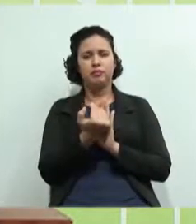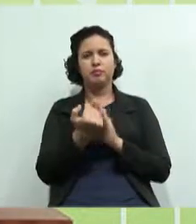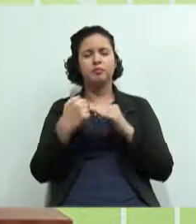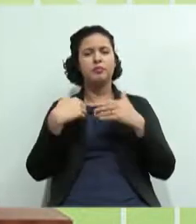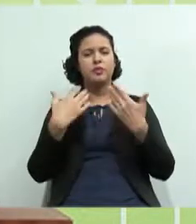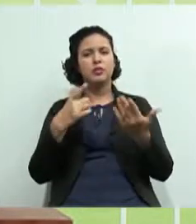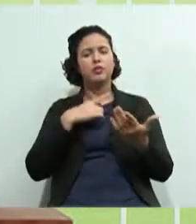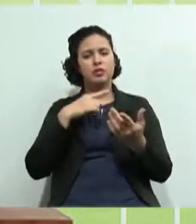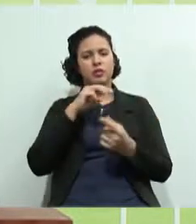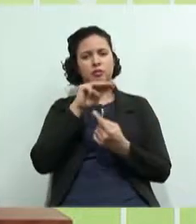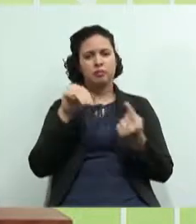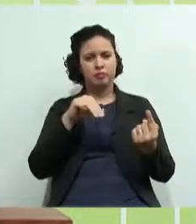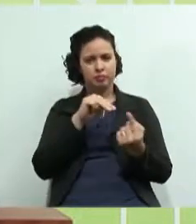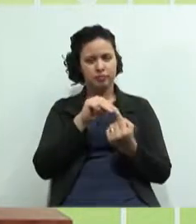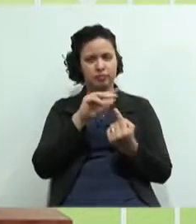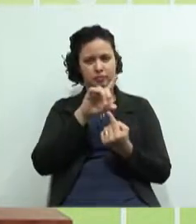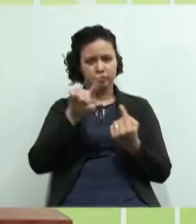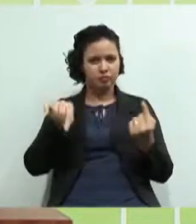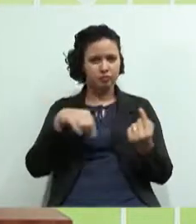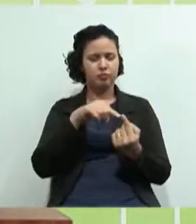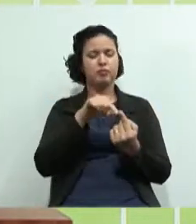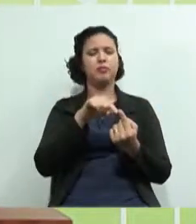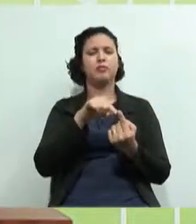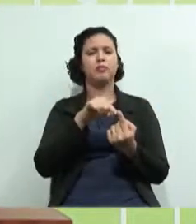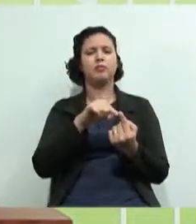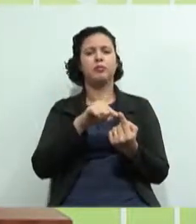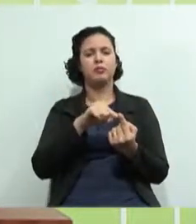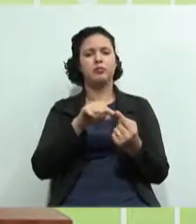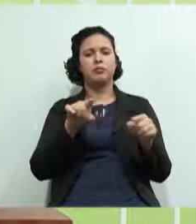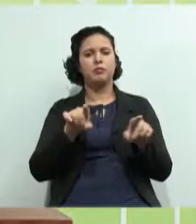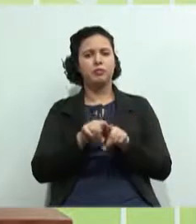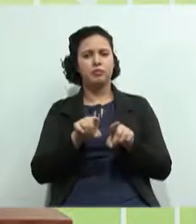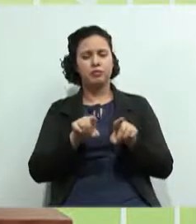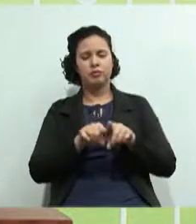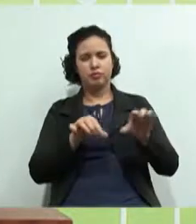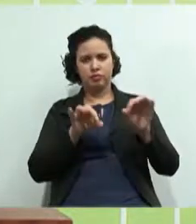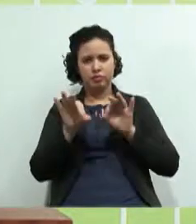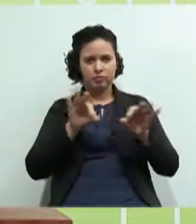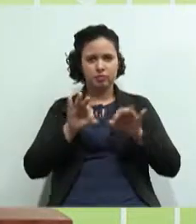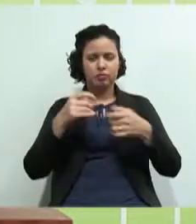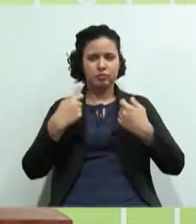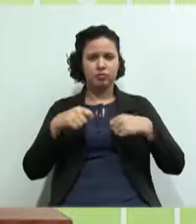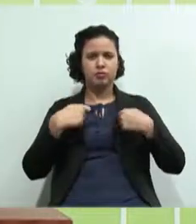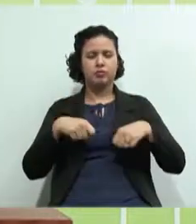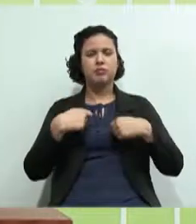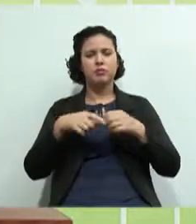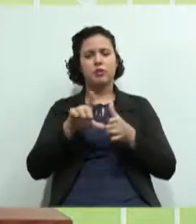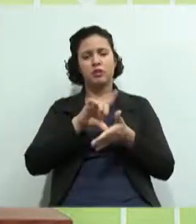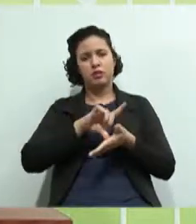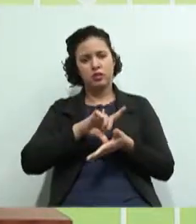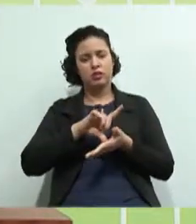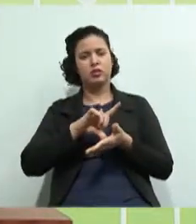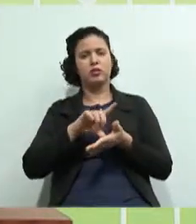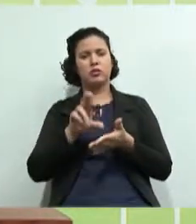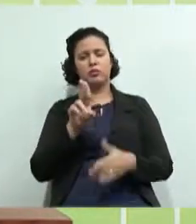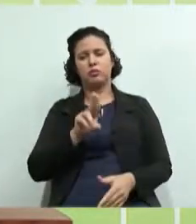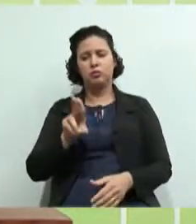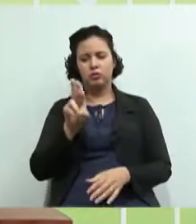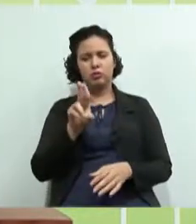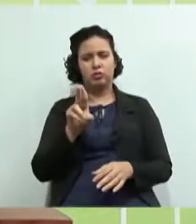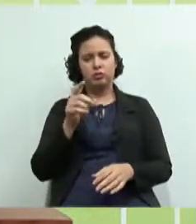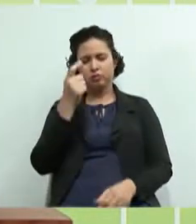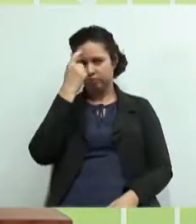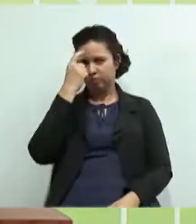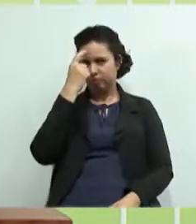ter metas, é ter objetivos e, é claro, esse planejamento ele precisa ser muito bem implementado antes de você